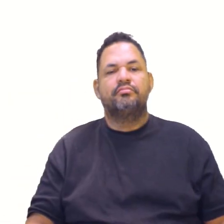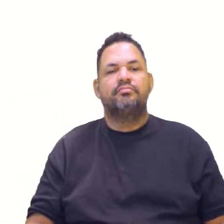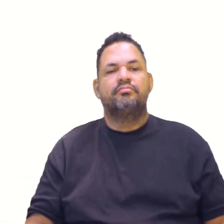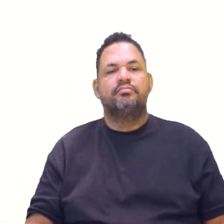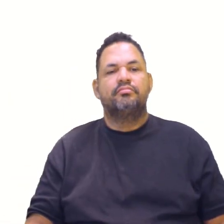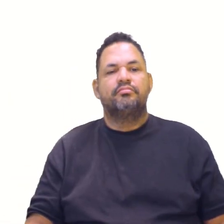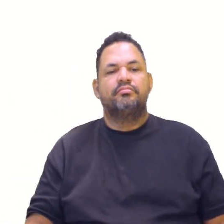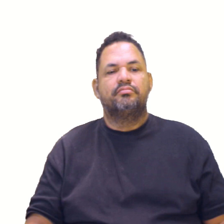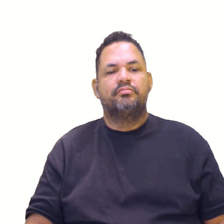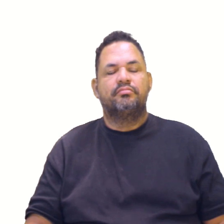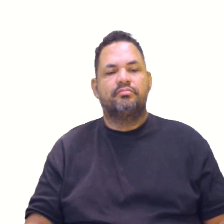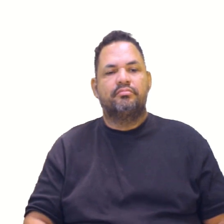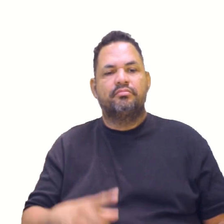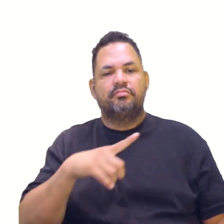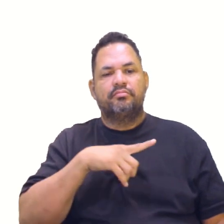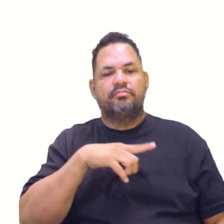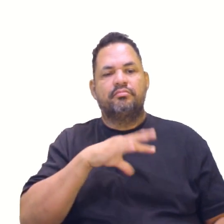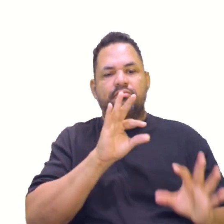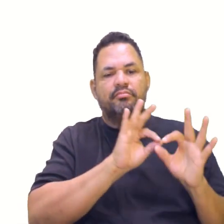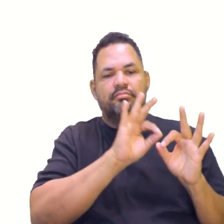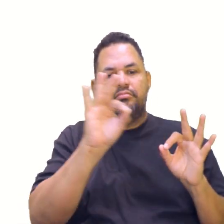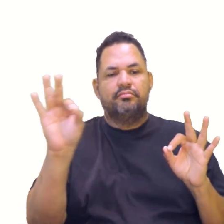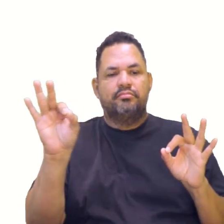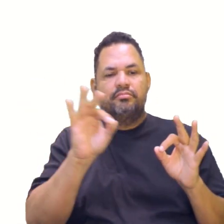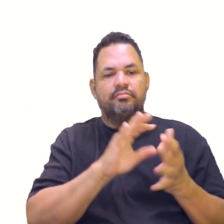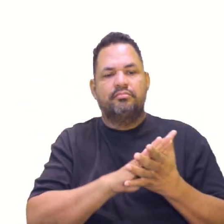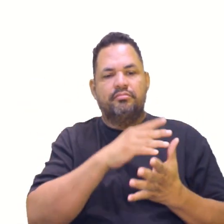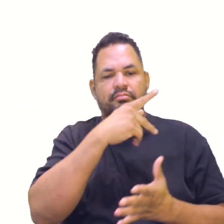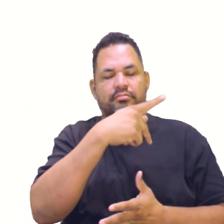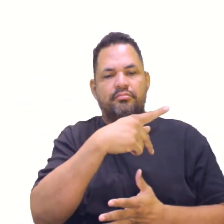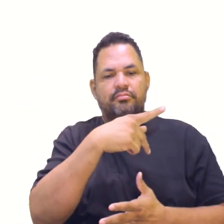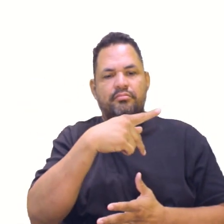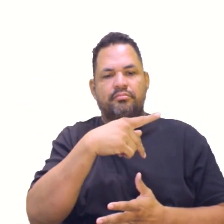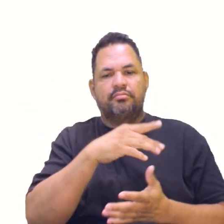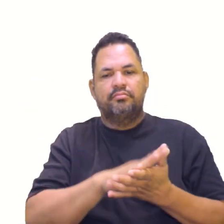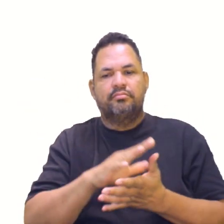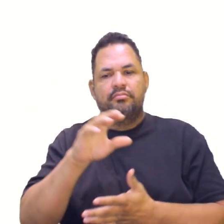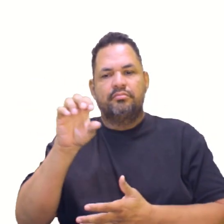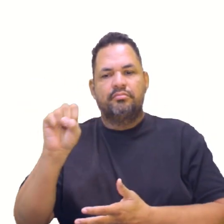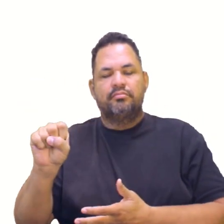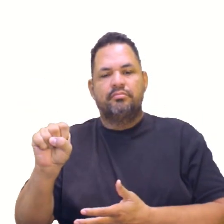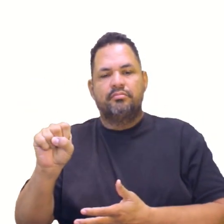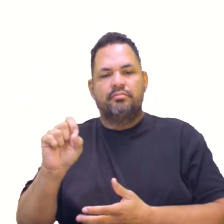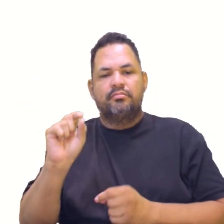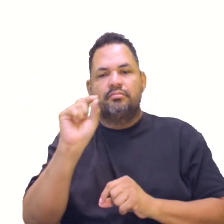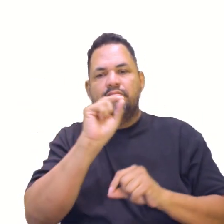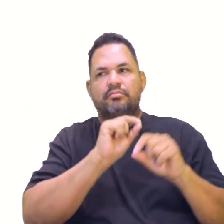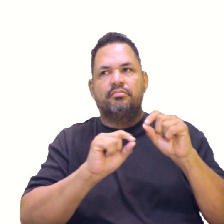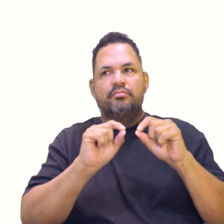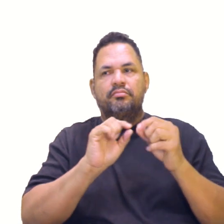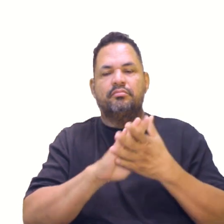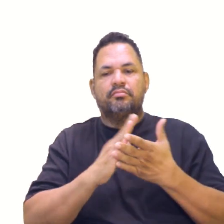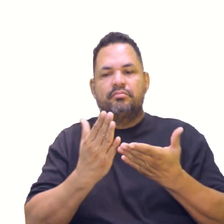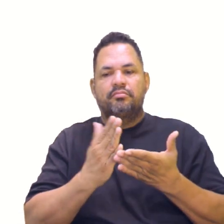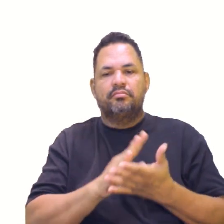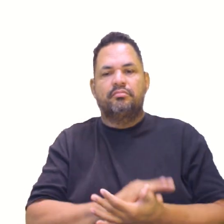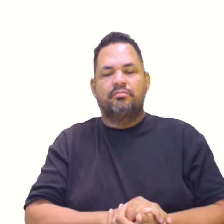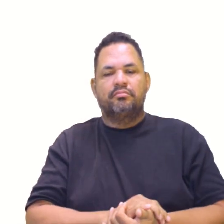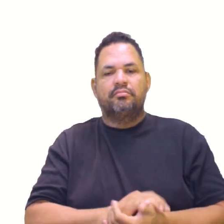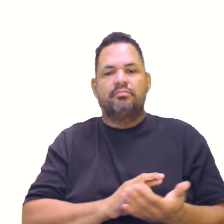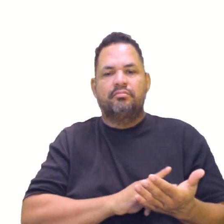da mesma forma, existem várias distâncias entre um ponto P e uma reta S. E o que a gente acabou de dizer? Olha